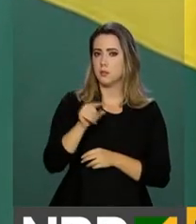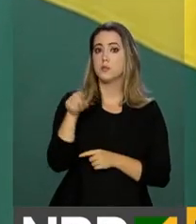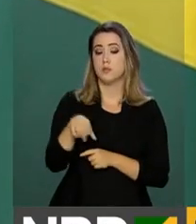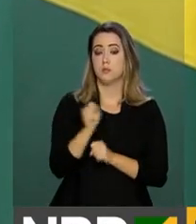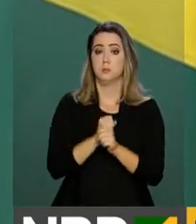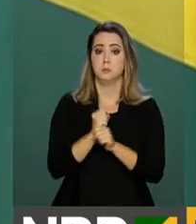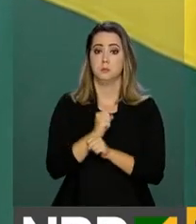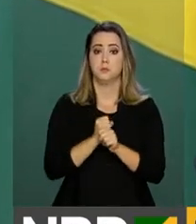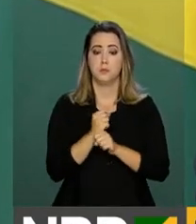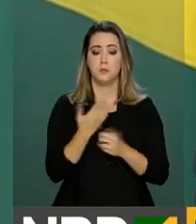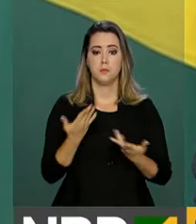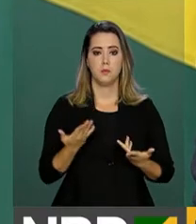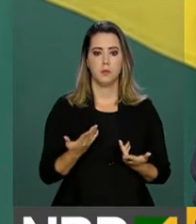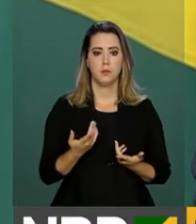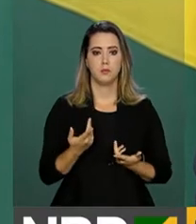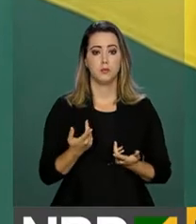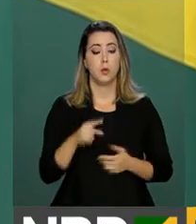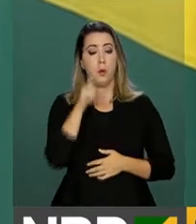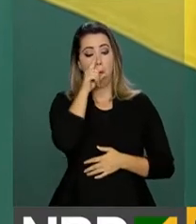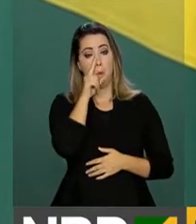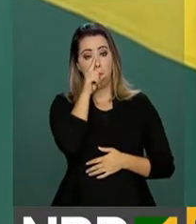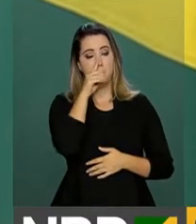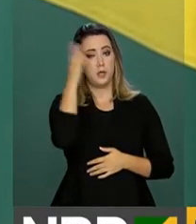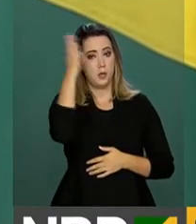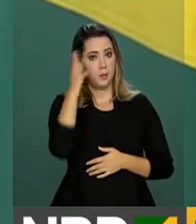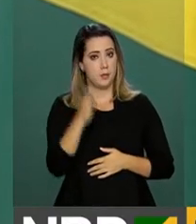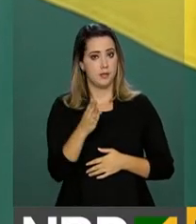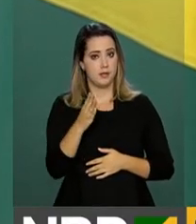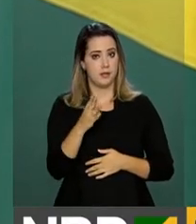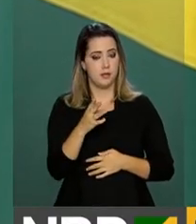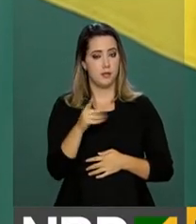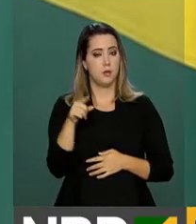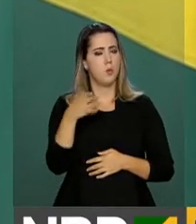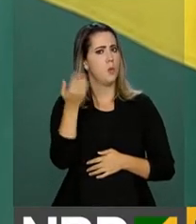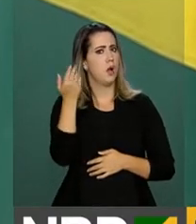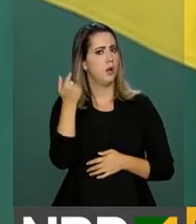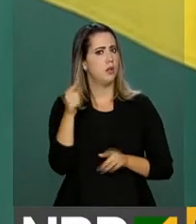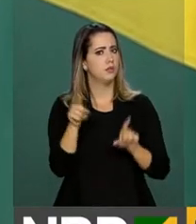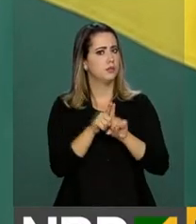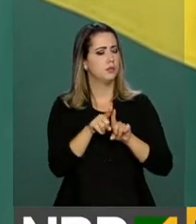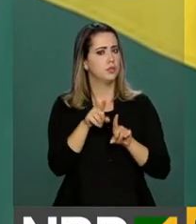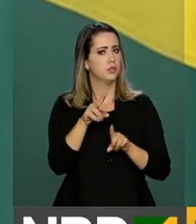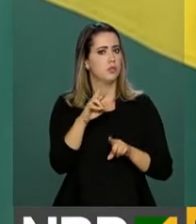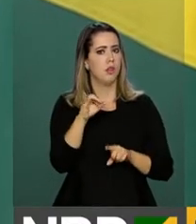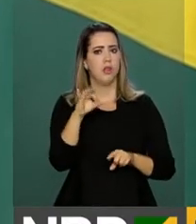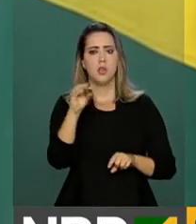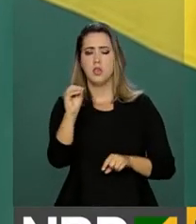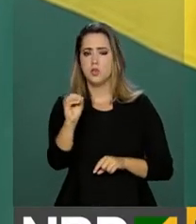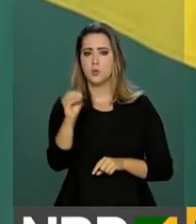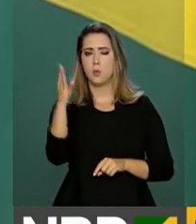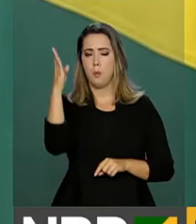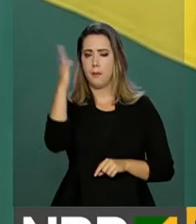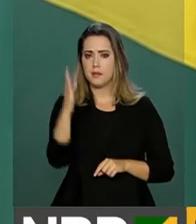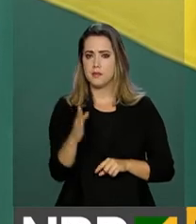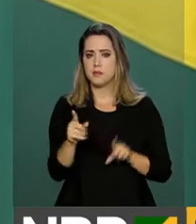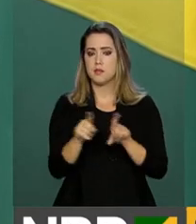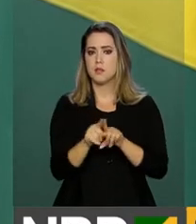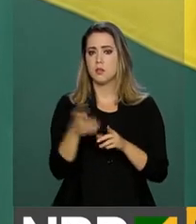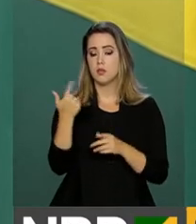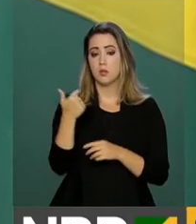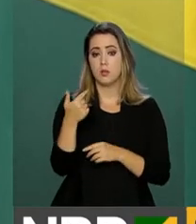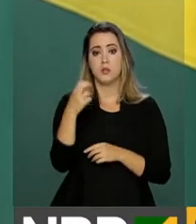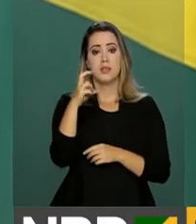né o risco brasil convenhamos era dos 544 pontos negativos hoje é de